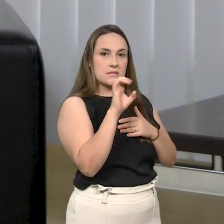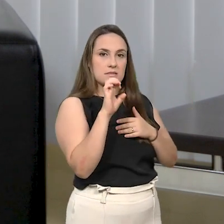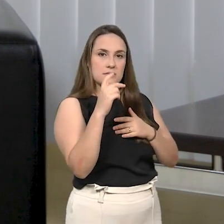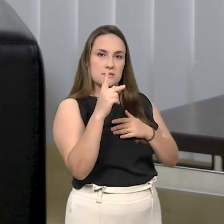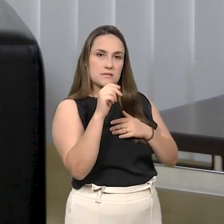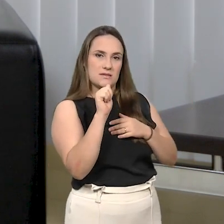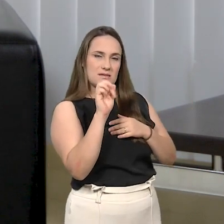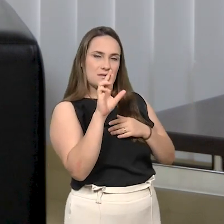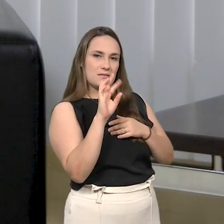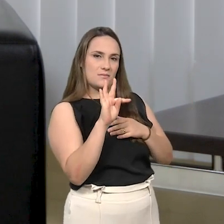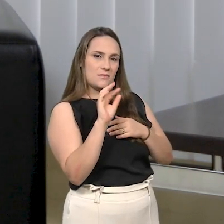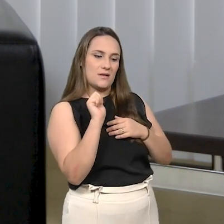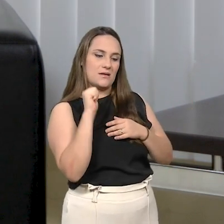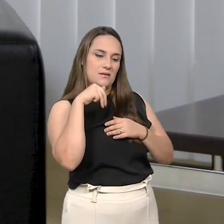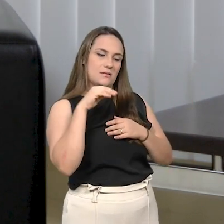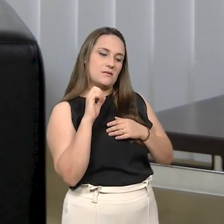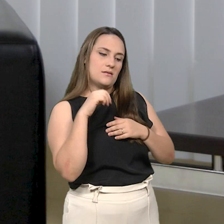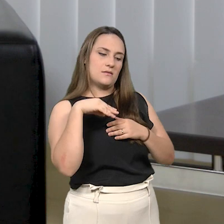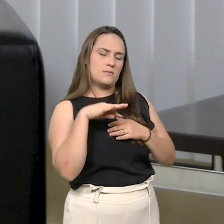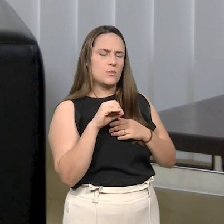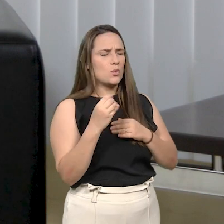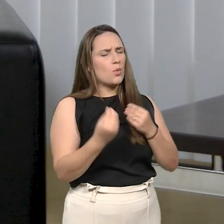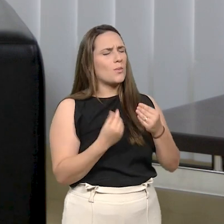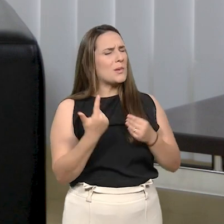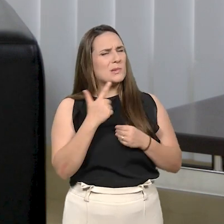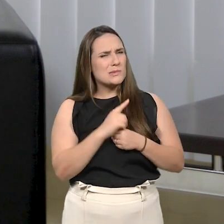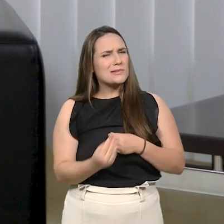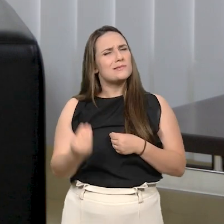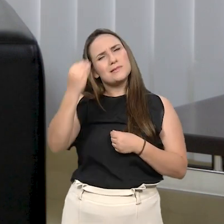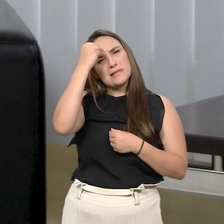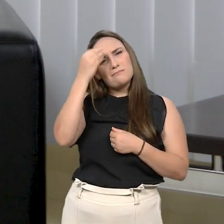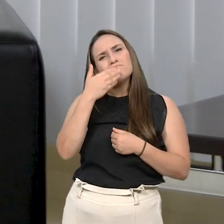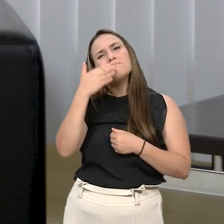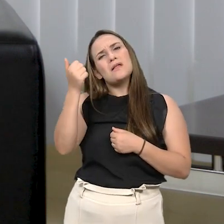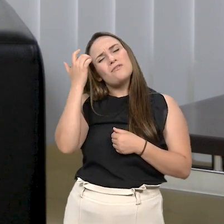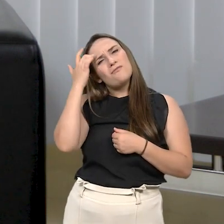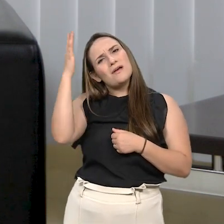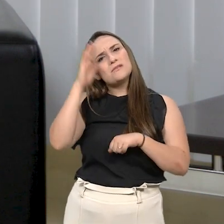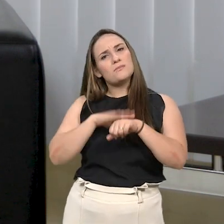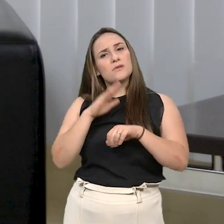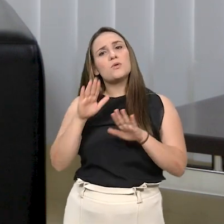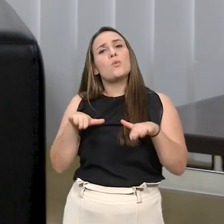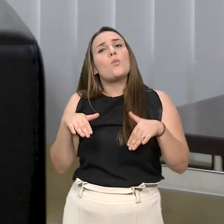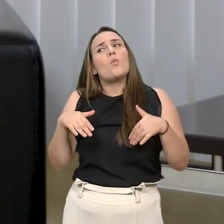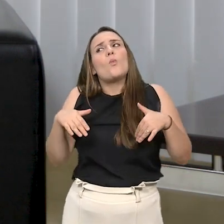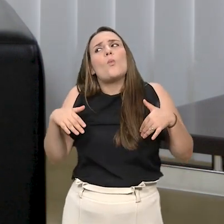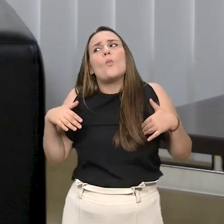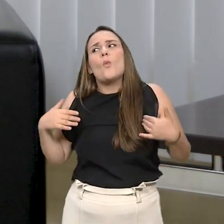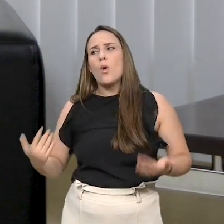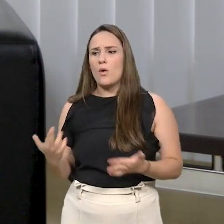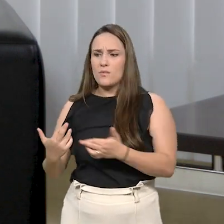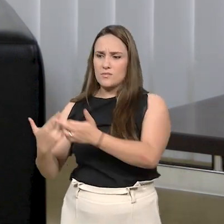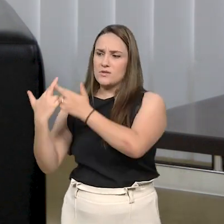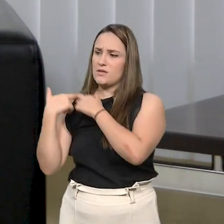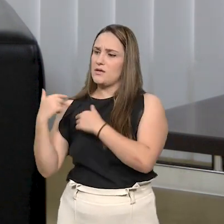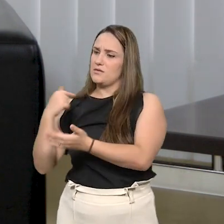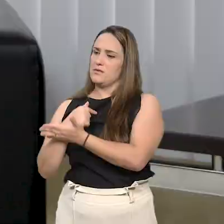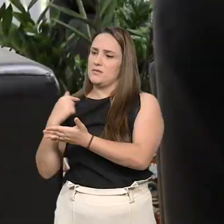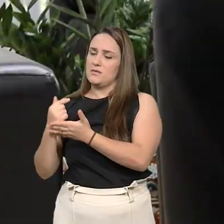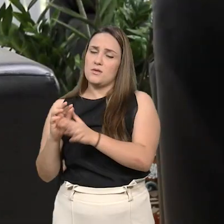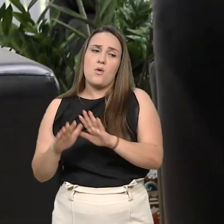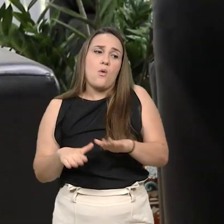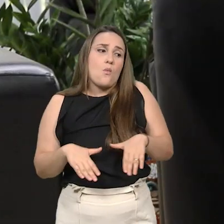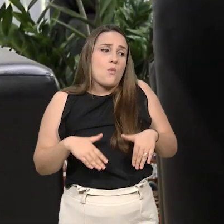fixar melhor isso, né? Para conceituar melhor o que é responsabilidade dos cartórios e o que é o compromisso da